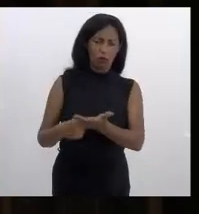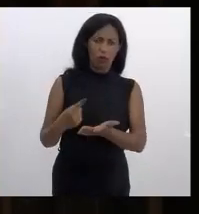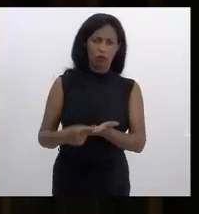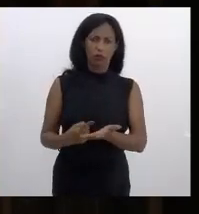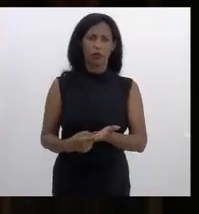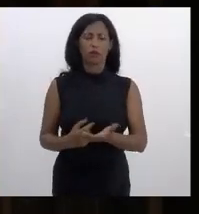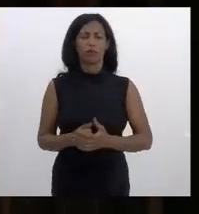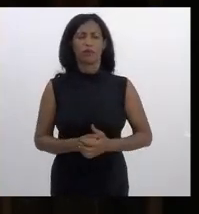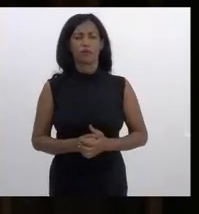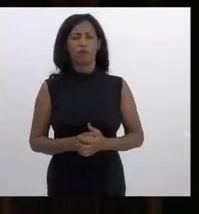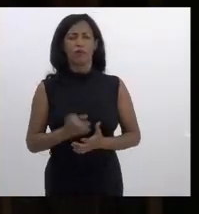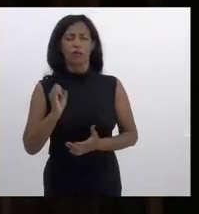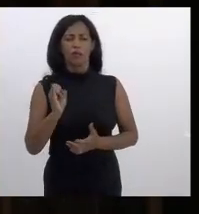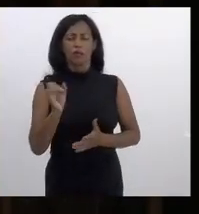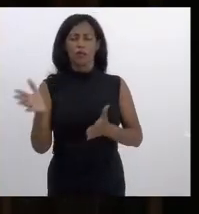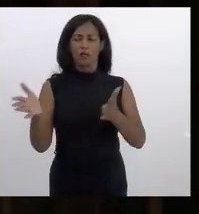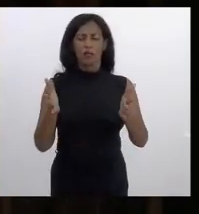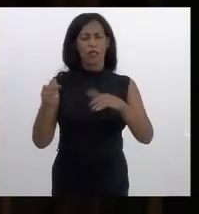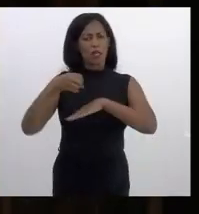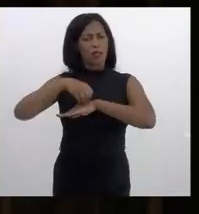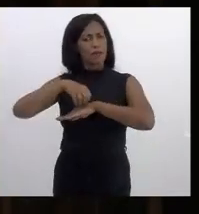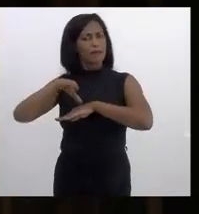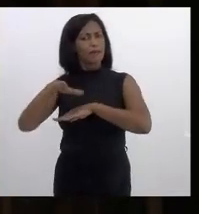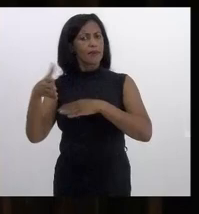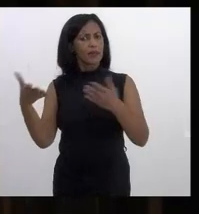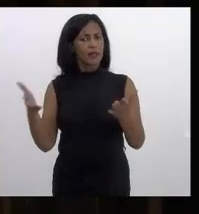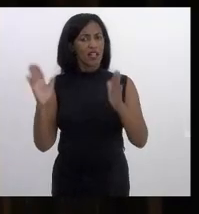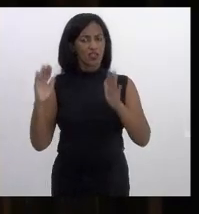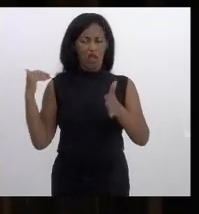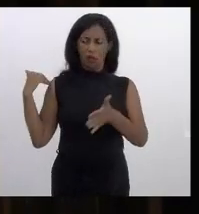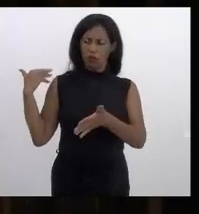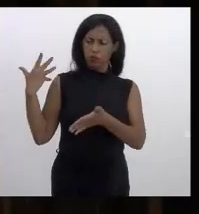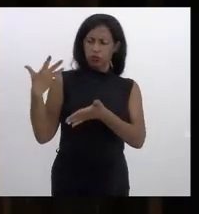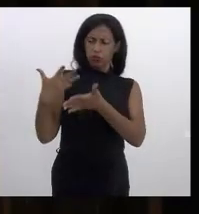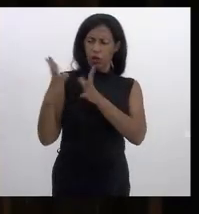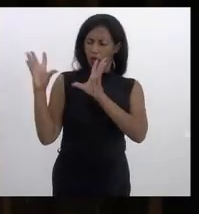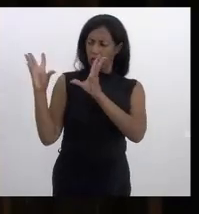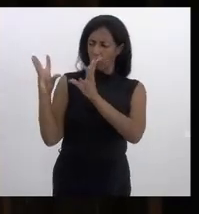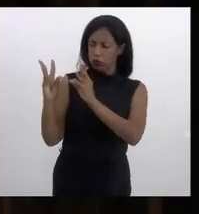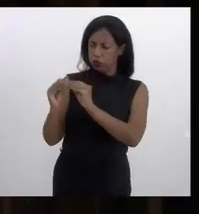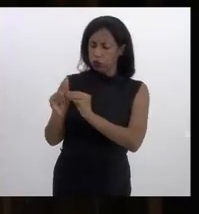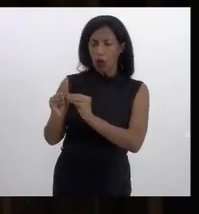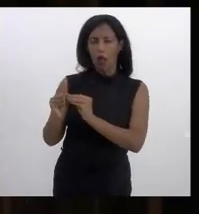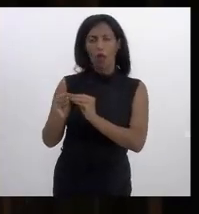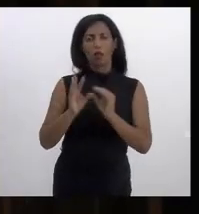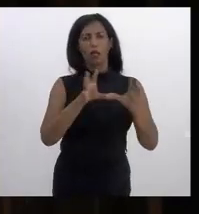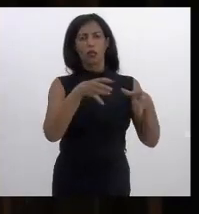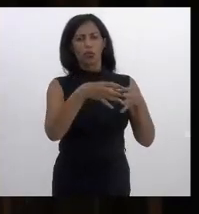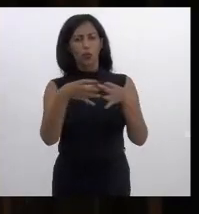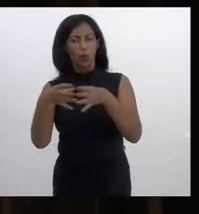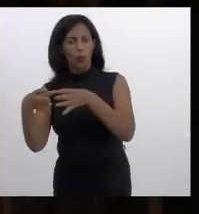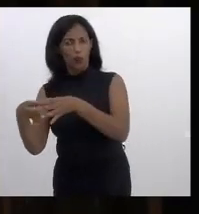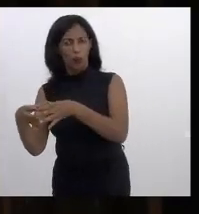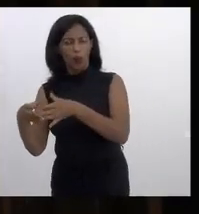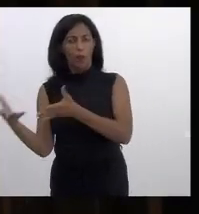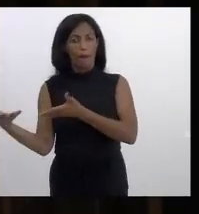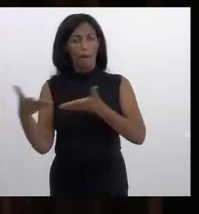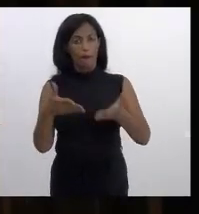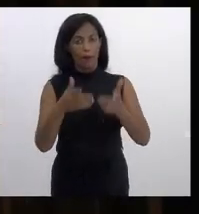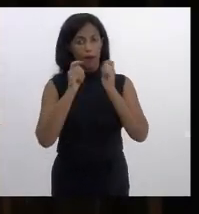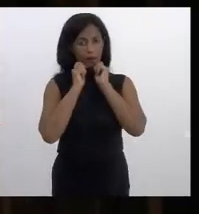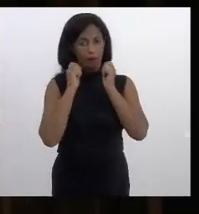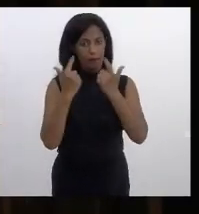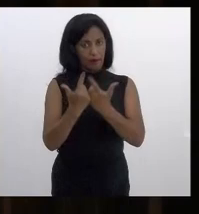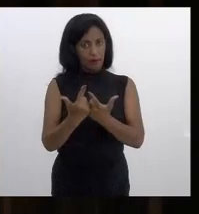compromissos se essa mensagem já viesse enxuta das corporações para